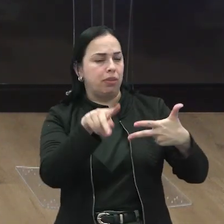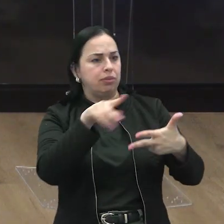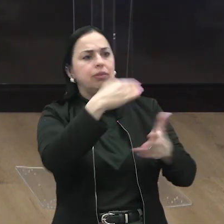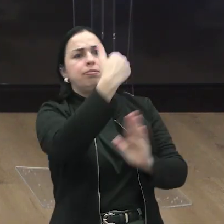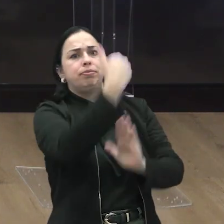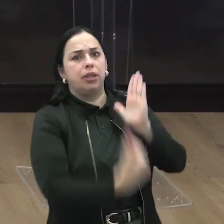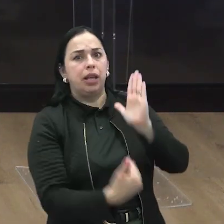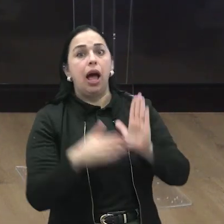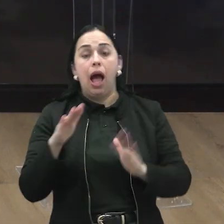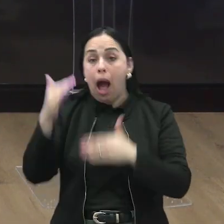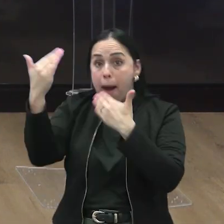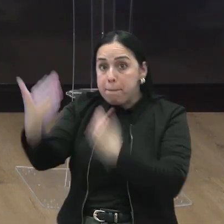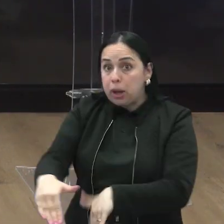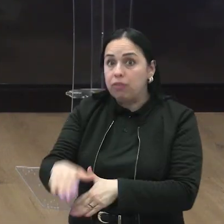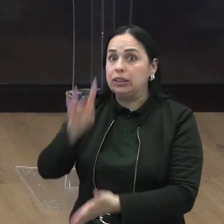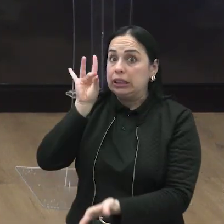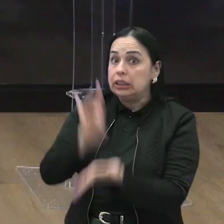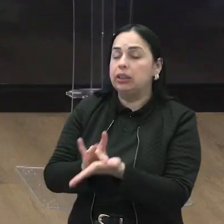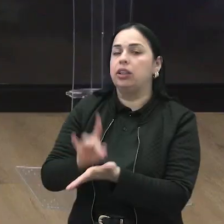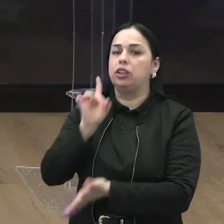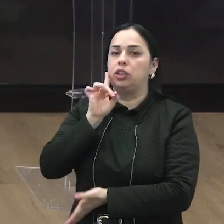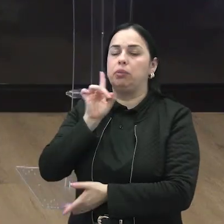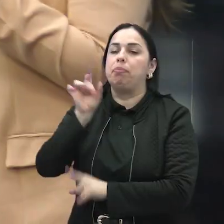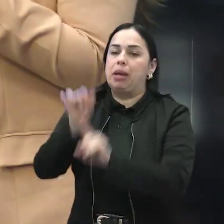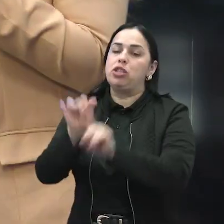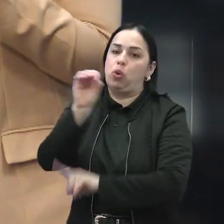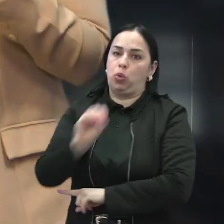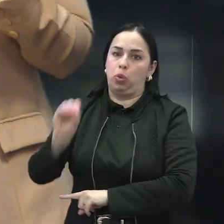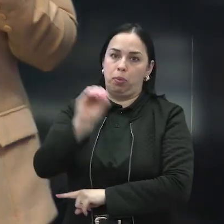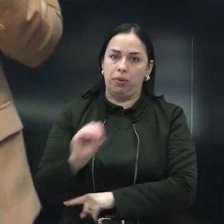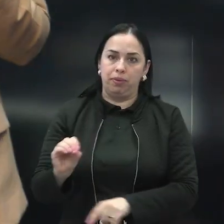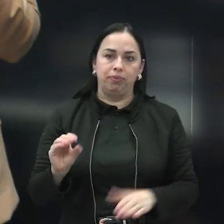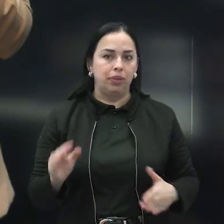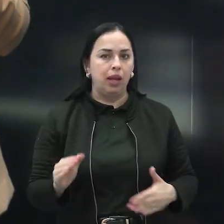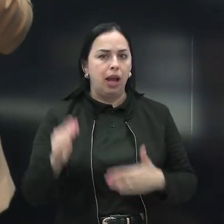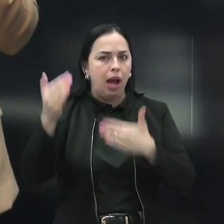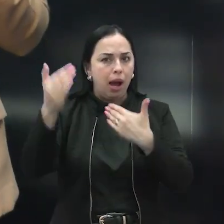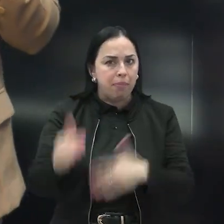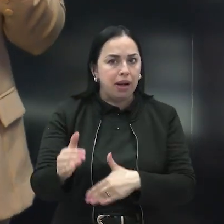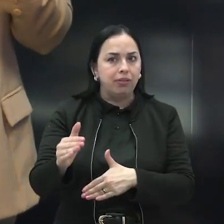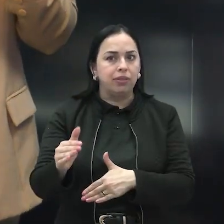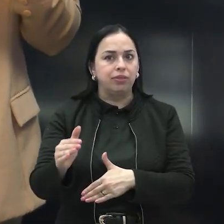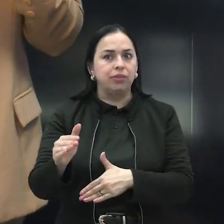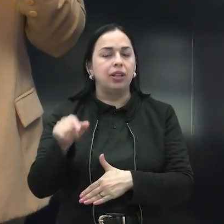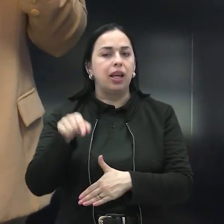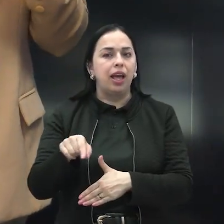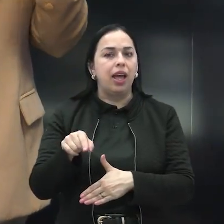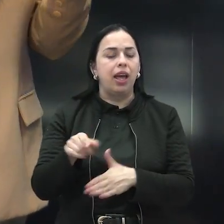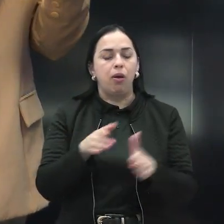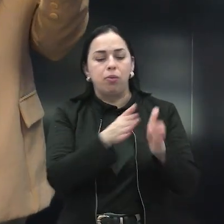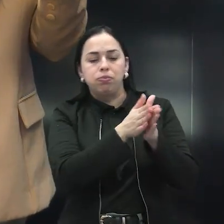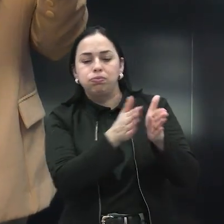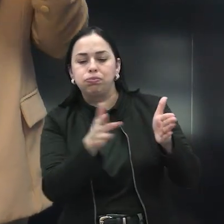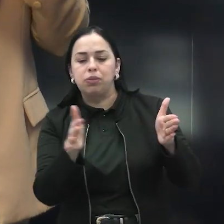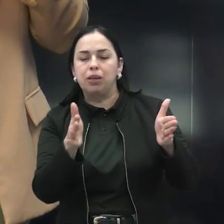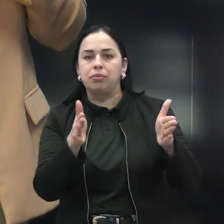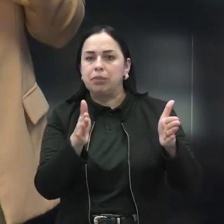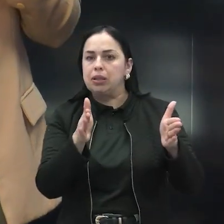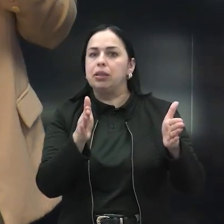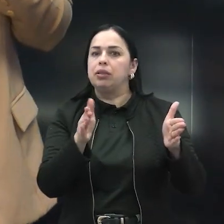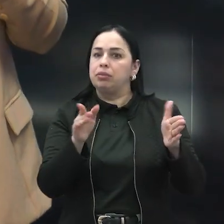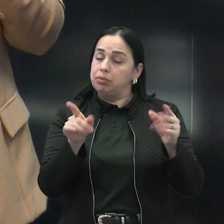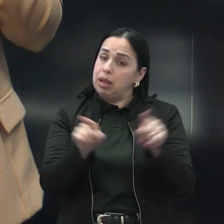A prova mesmo acontece em outubro. O exame é utilizado como etapa única ou